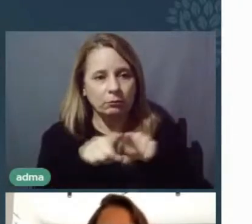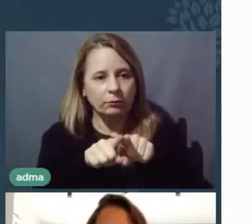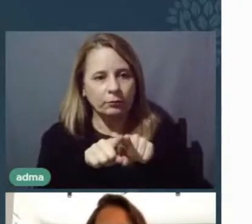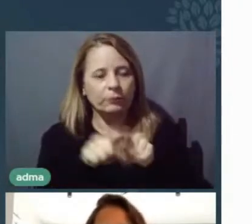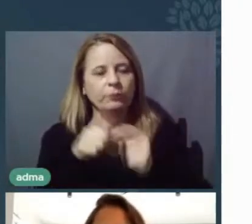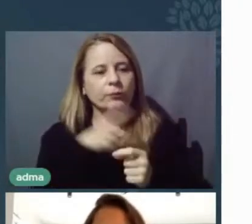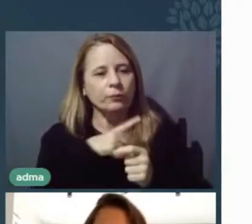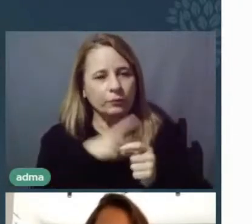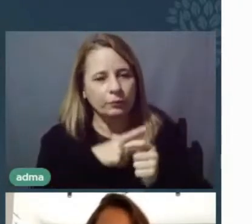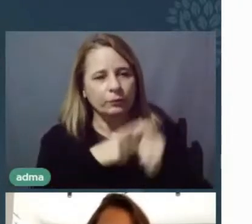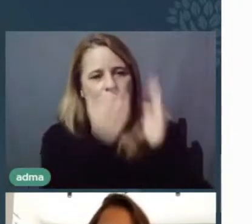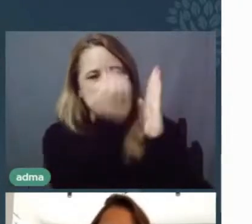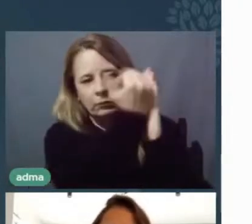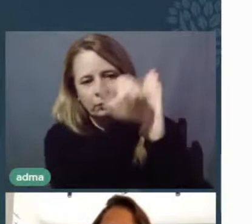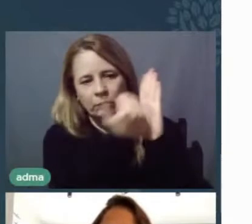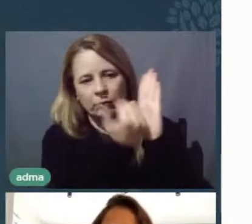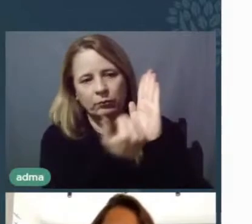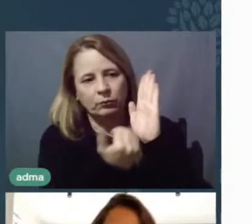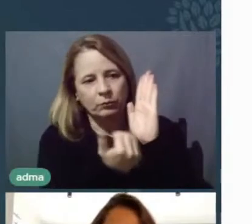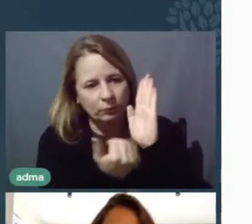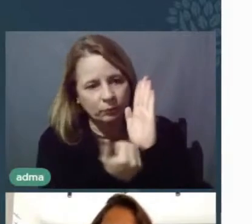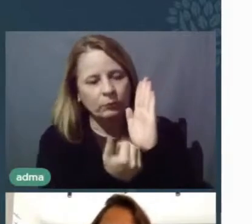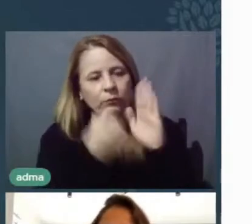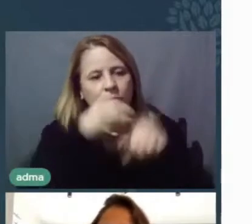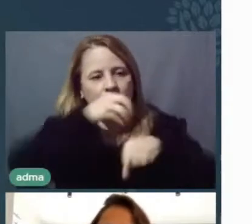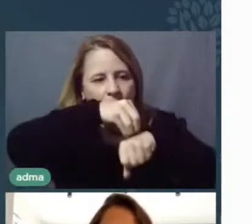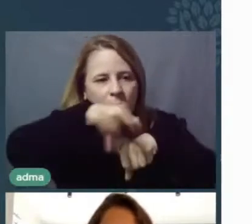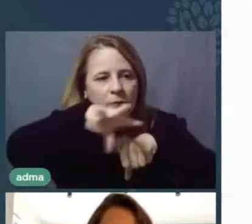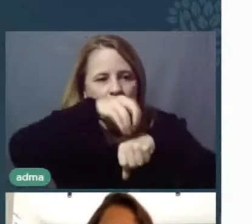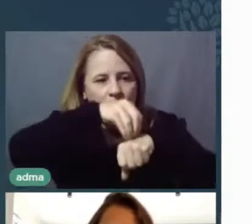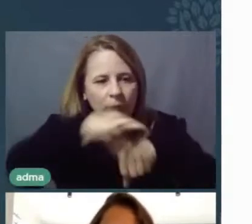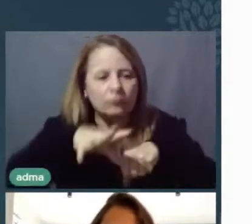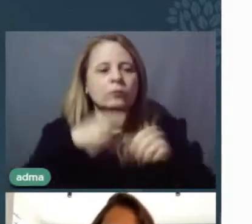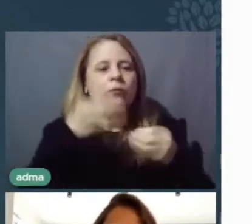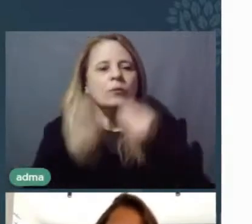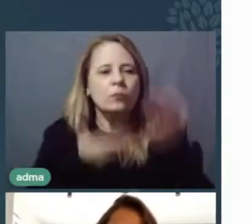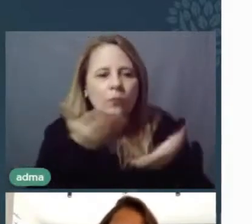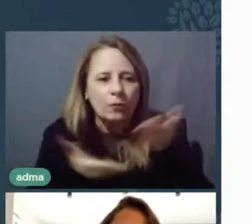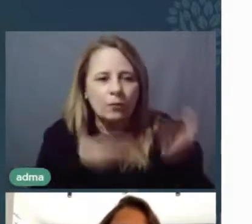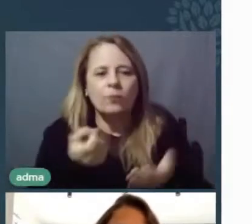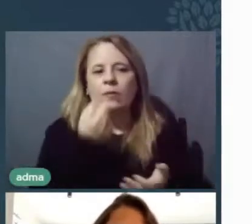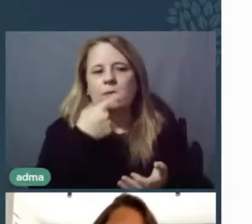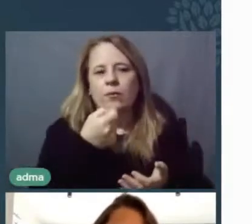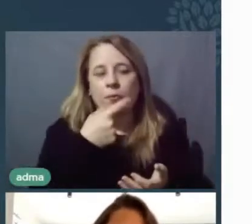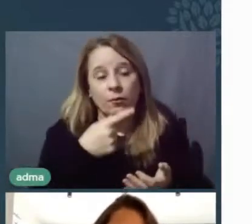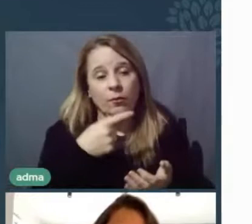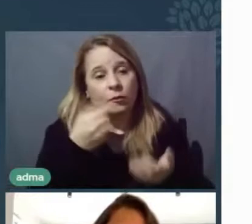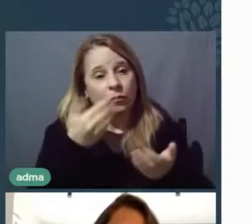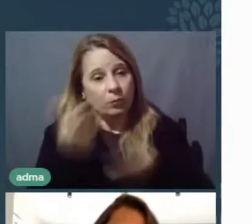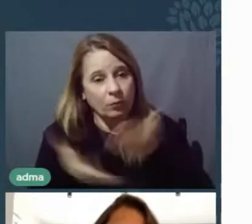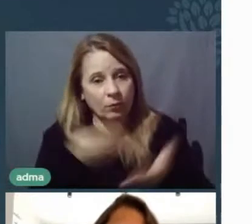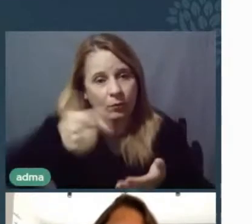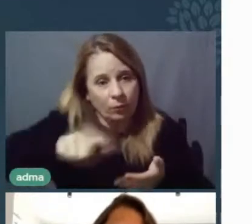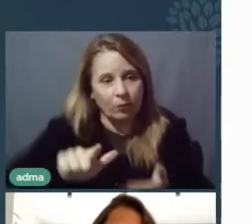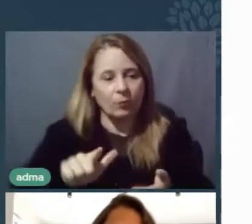as recomendações para a intervenção da asma, tratamento farmacológico e tratamentos não farmacológicos, que se chama